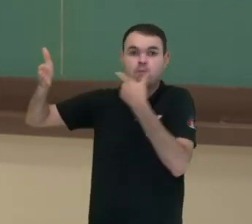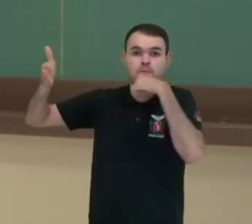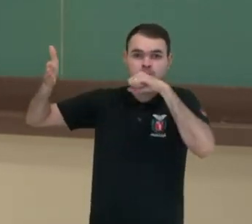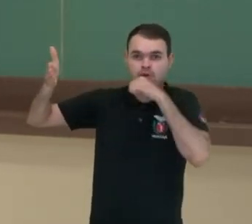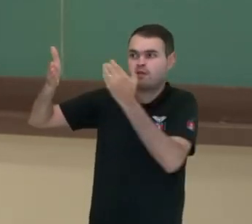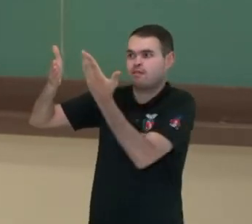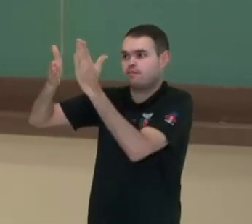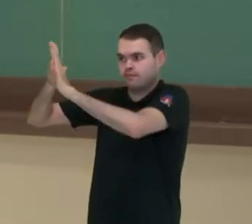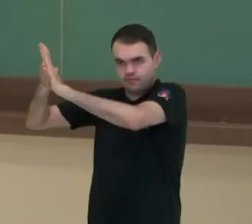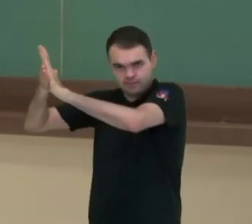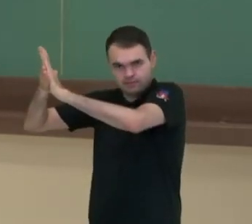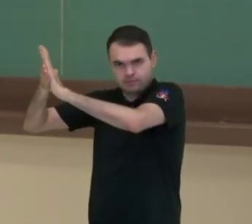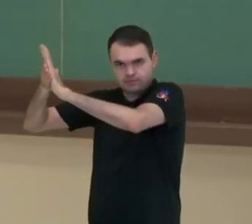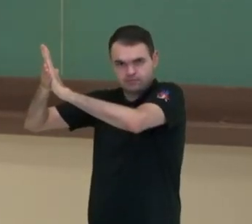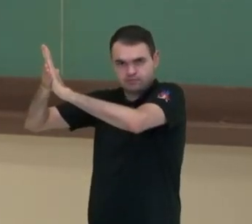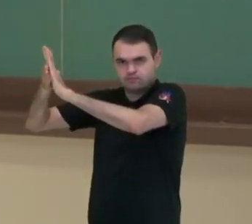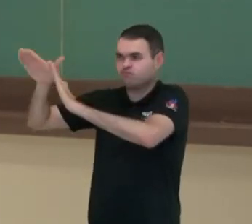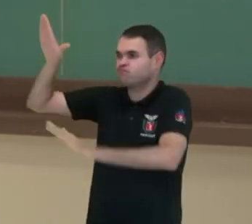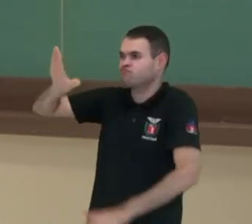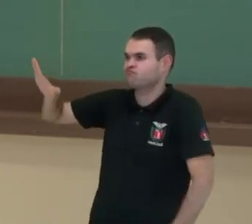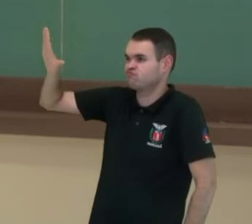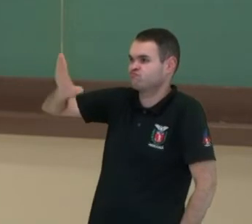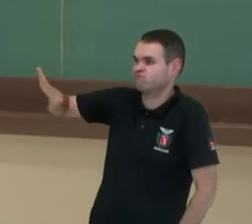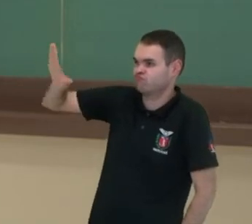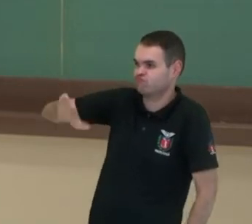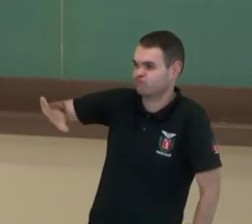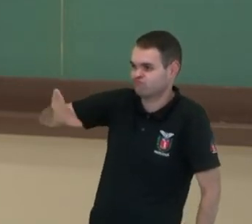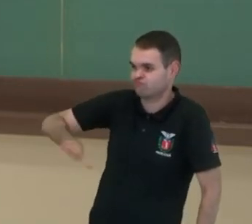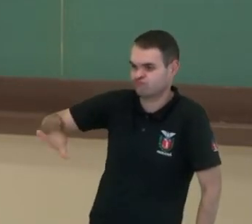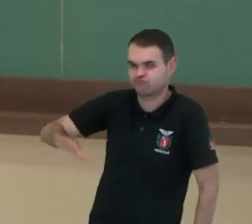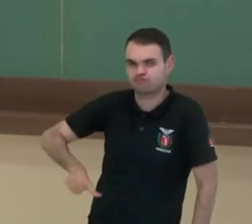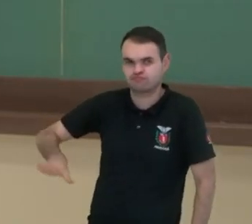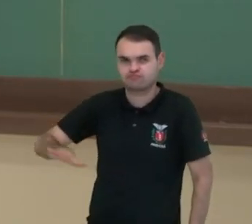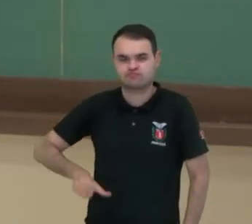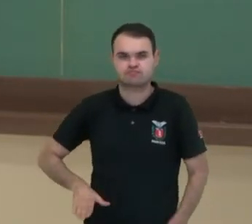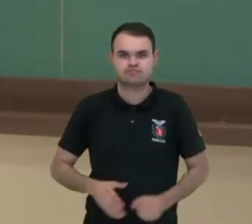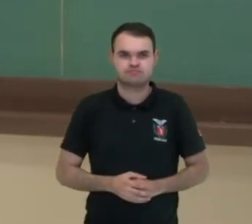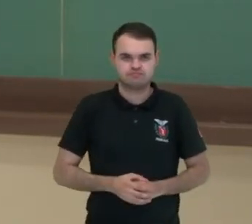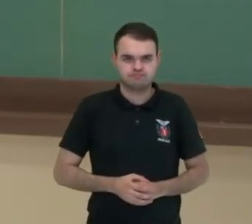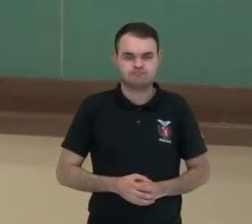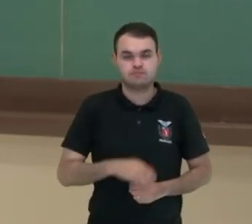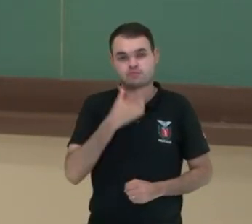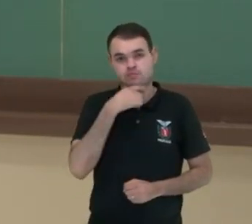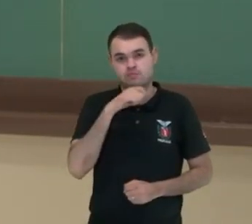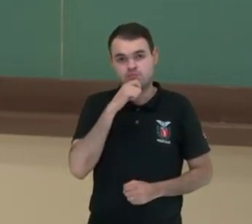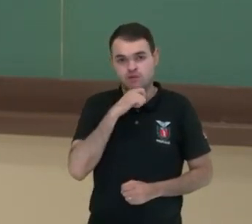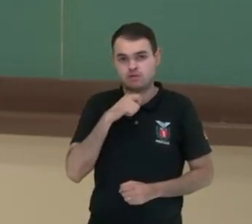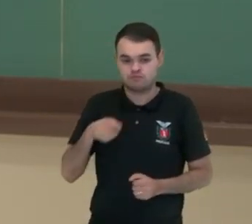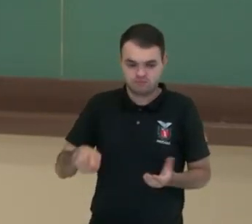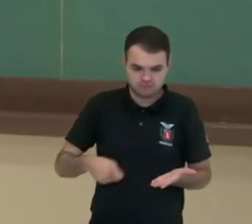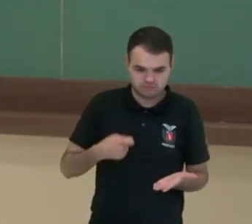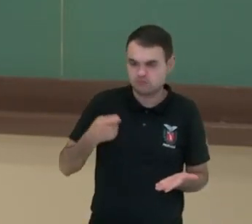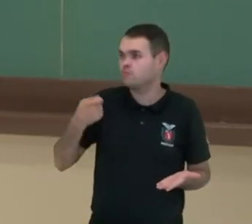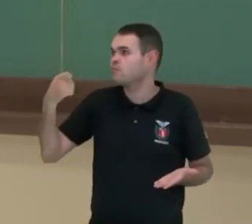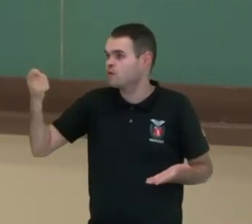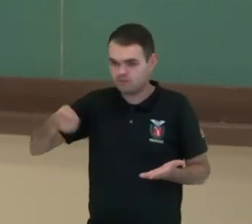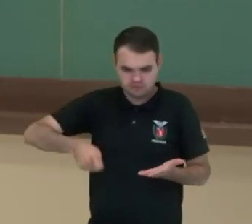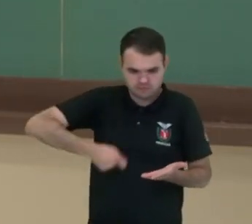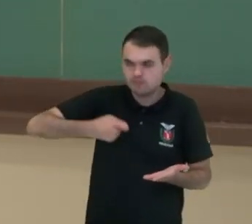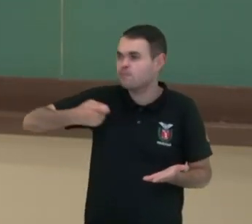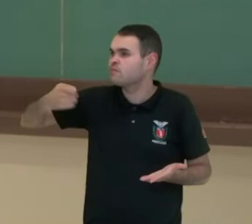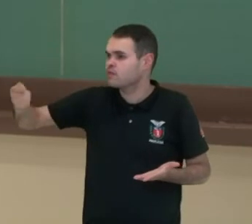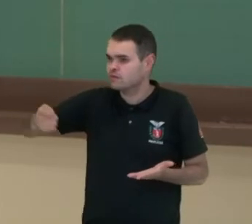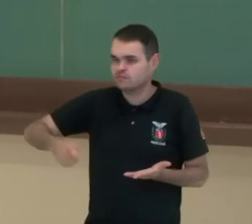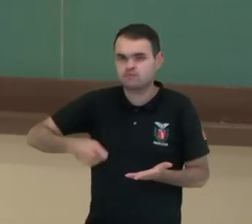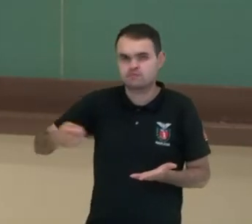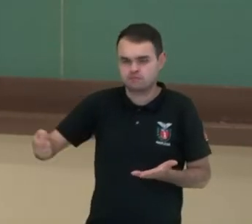e que acabou sendo coberta depois, né, pelo cimento fresco, que o pai acabou fazendo um conserto, né, pelo que o